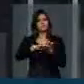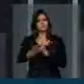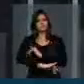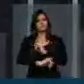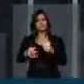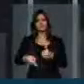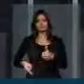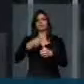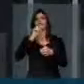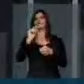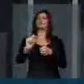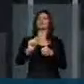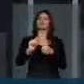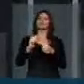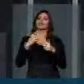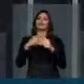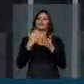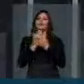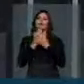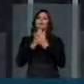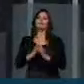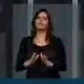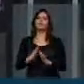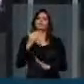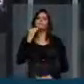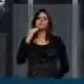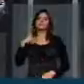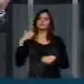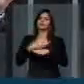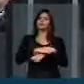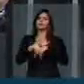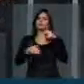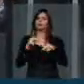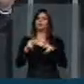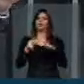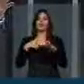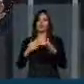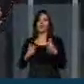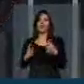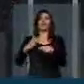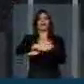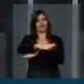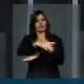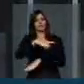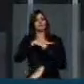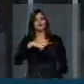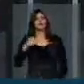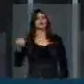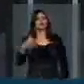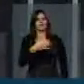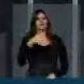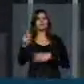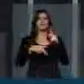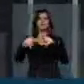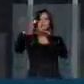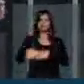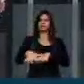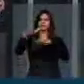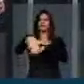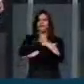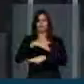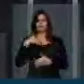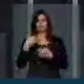lugar, é que se destravou a participação popular. Essa é a grande novidade. O povo foi para a rua,